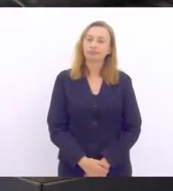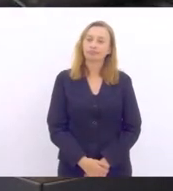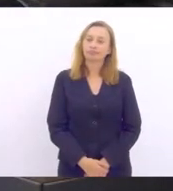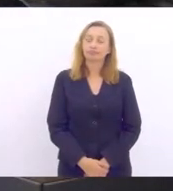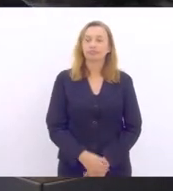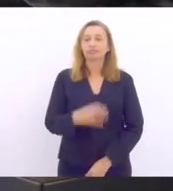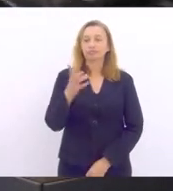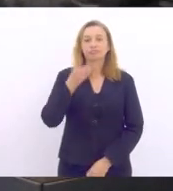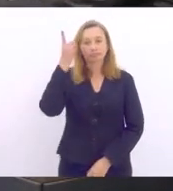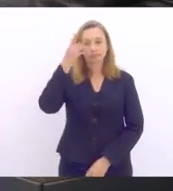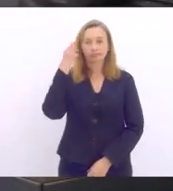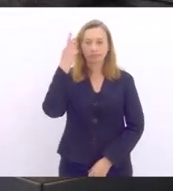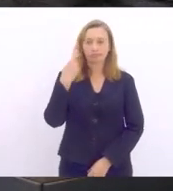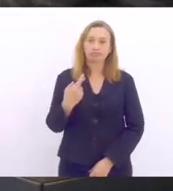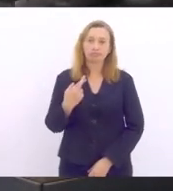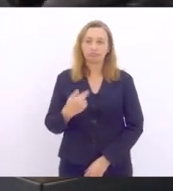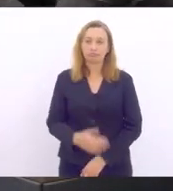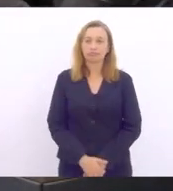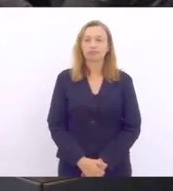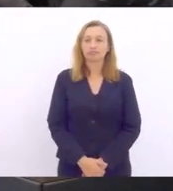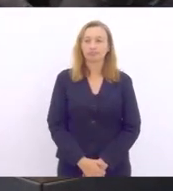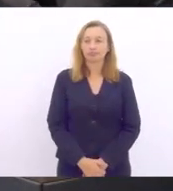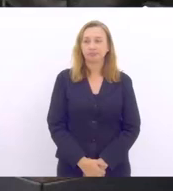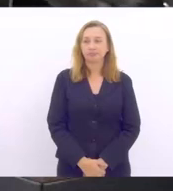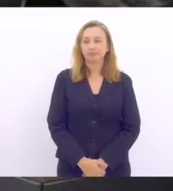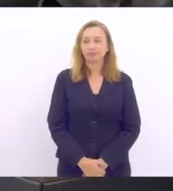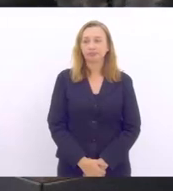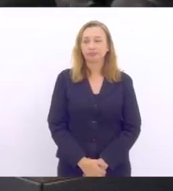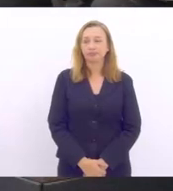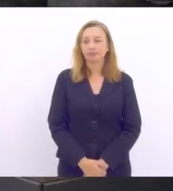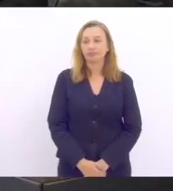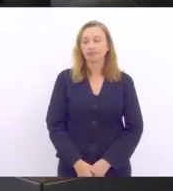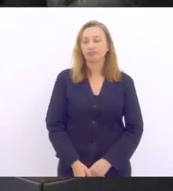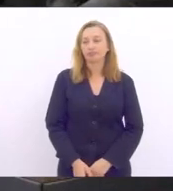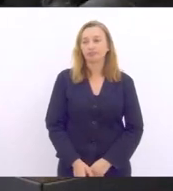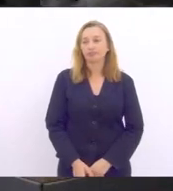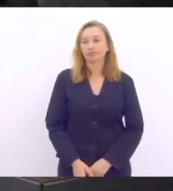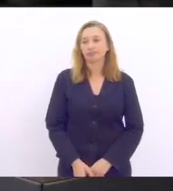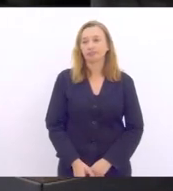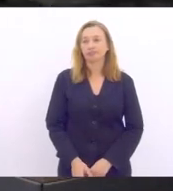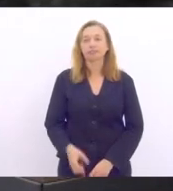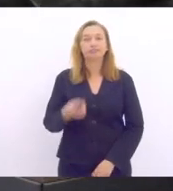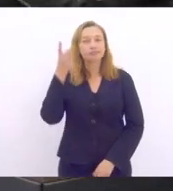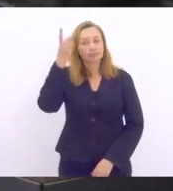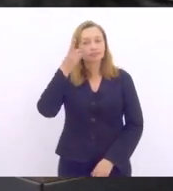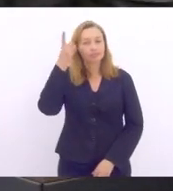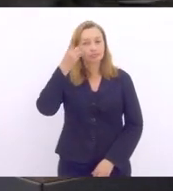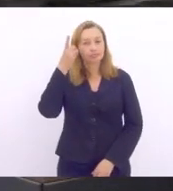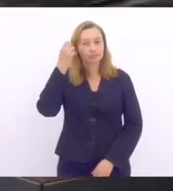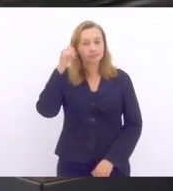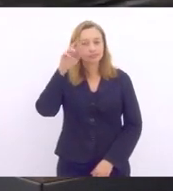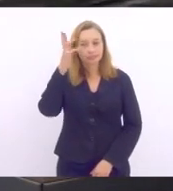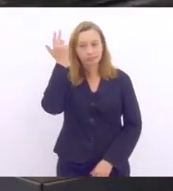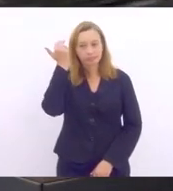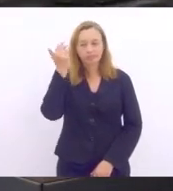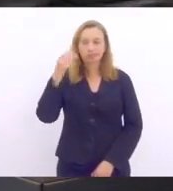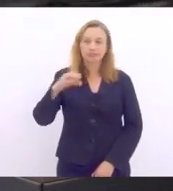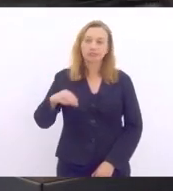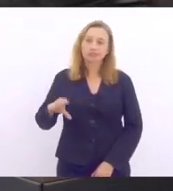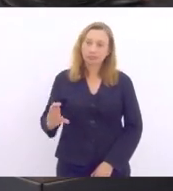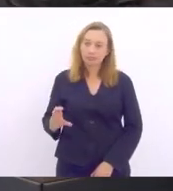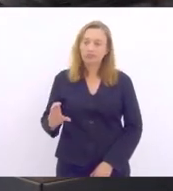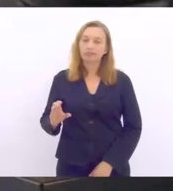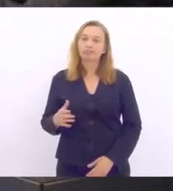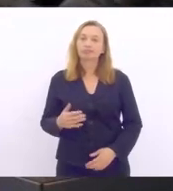deputada Renata Souza. Muito fazer obrigada. A sua intervenção. Deputado Eliomar Coelho, Carlos Mink, a quem